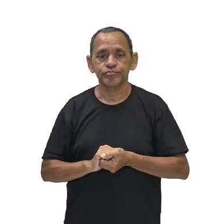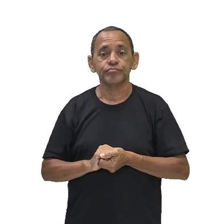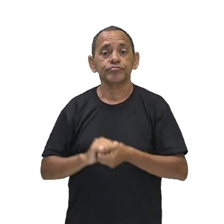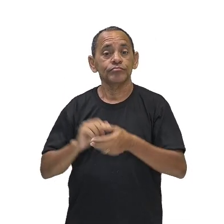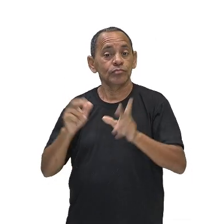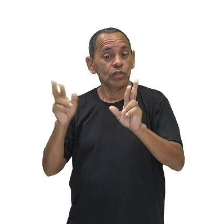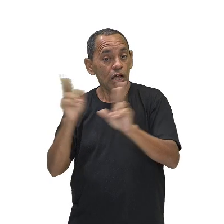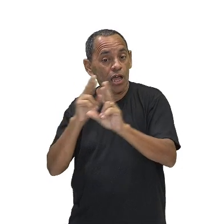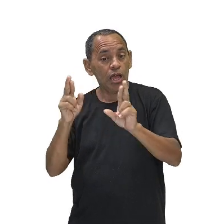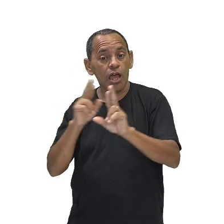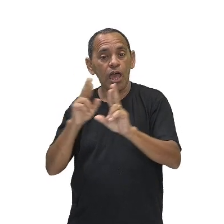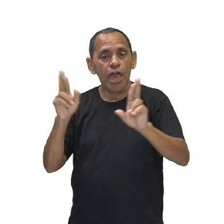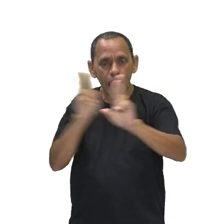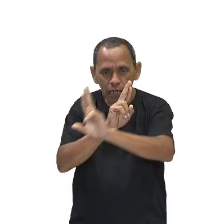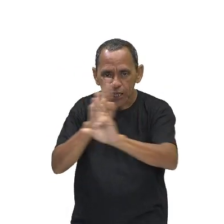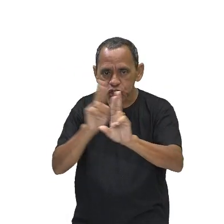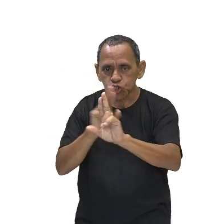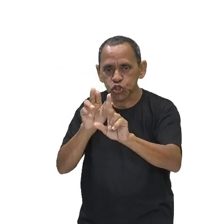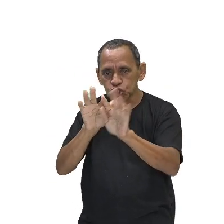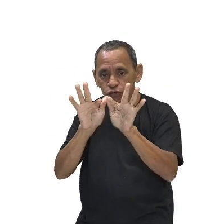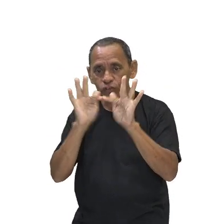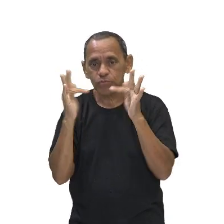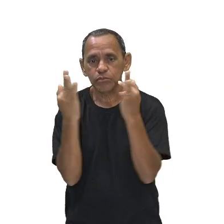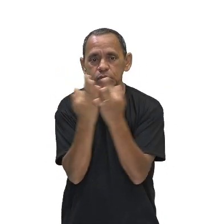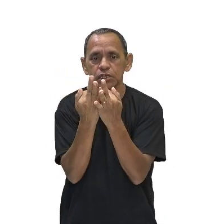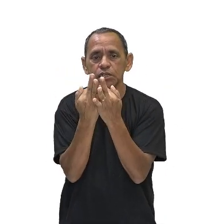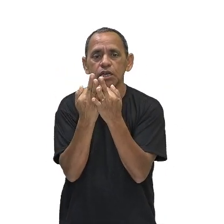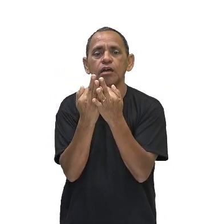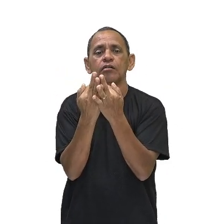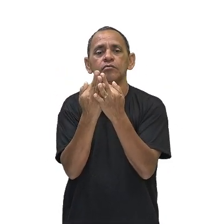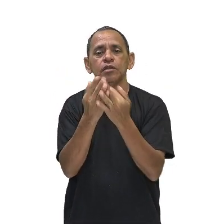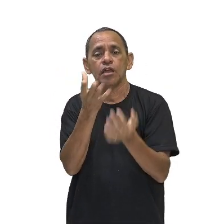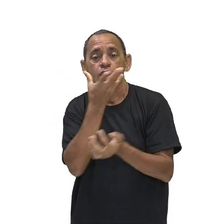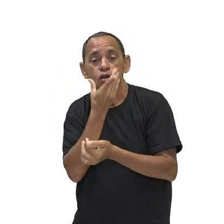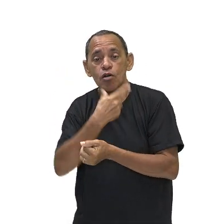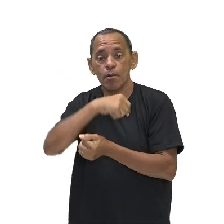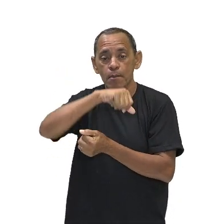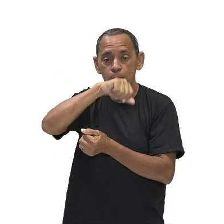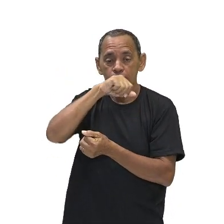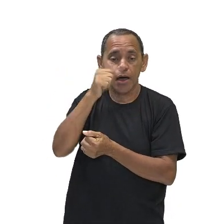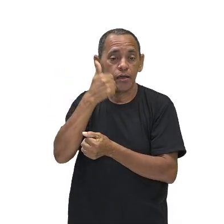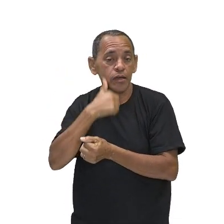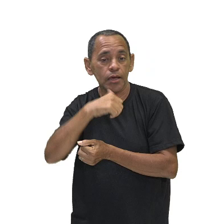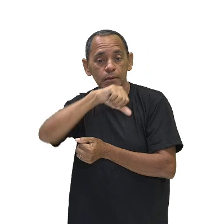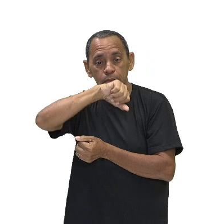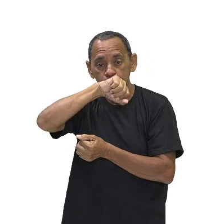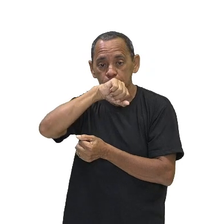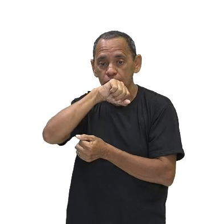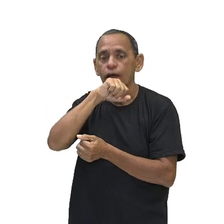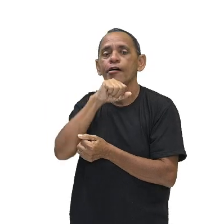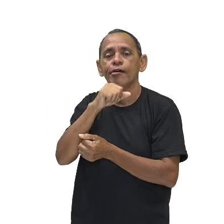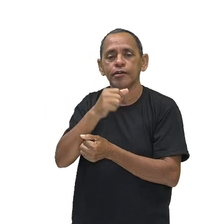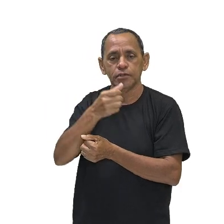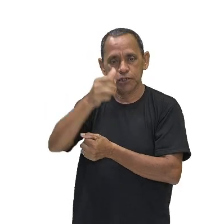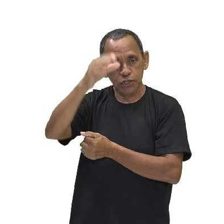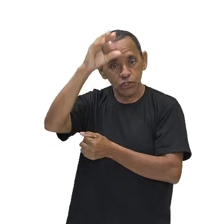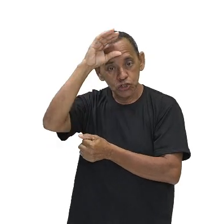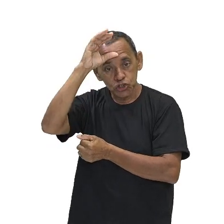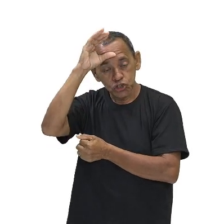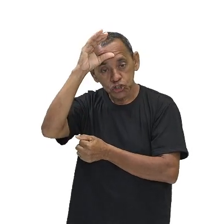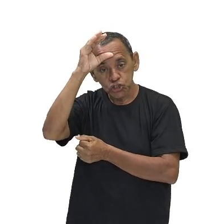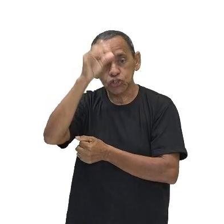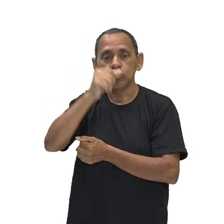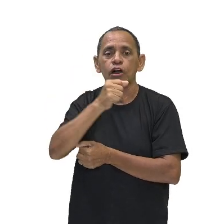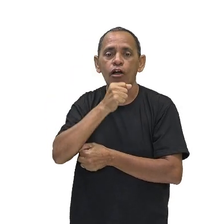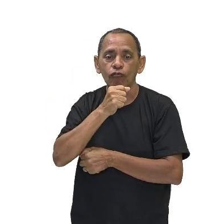de parentesco. Parente, pai, mãe, tio, avô, avó,